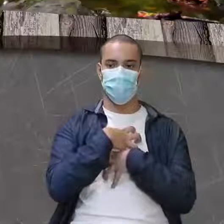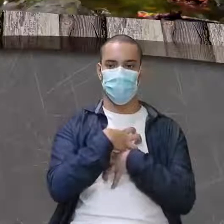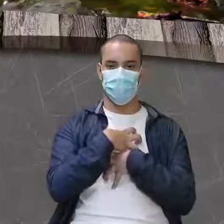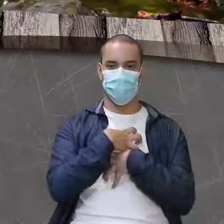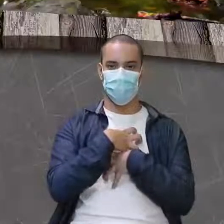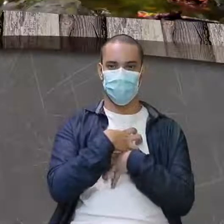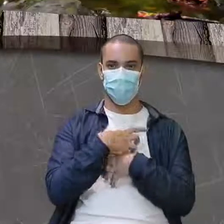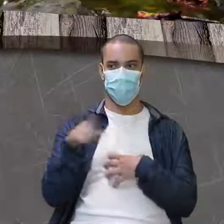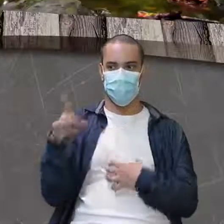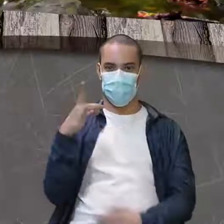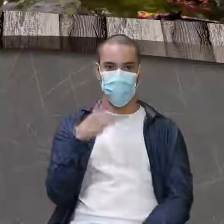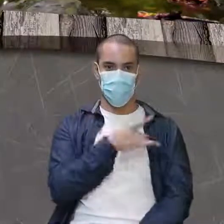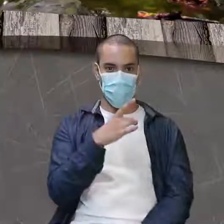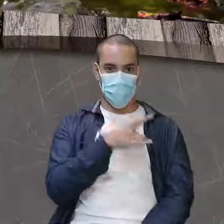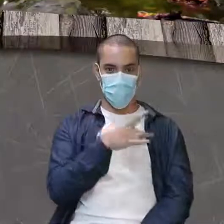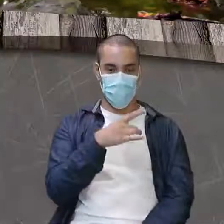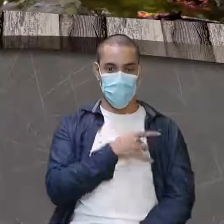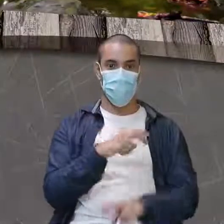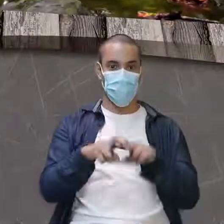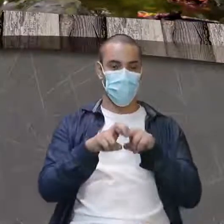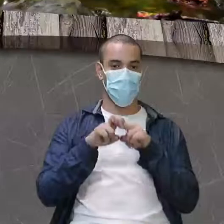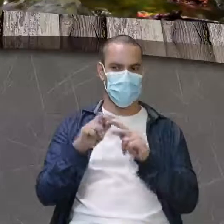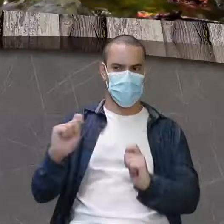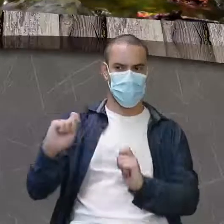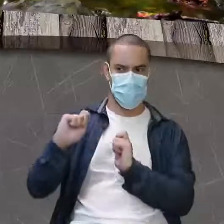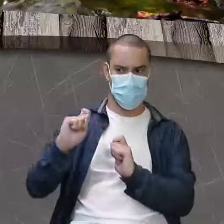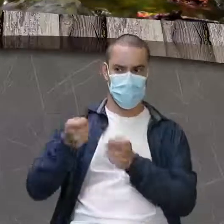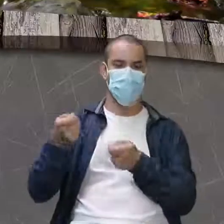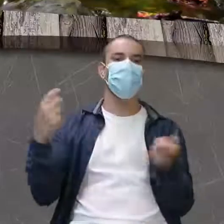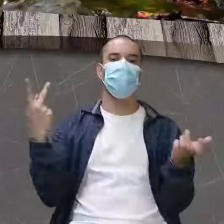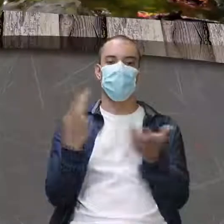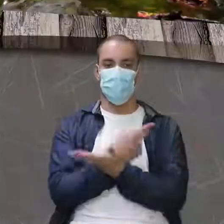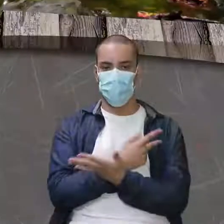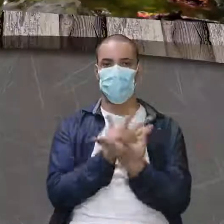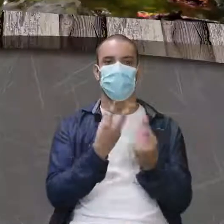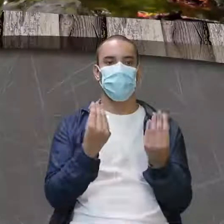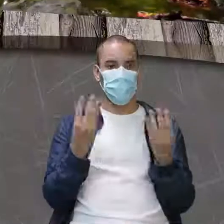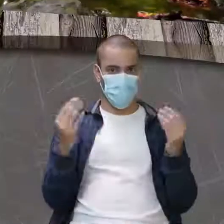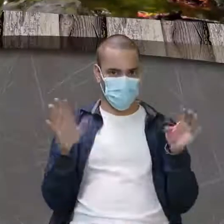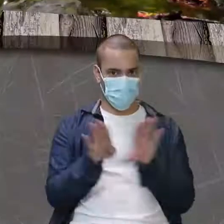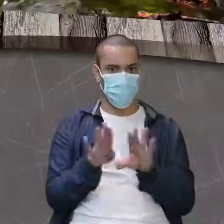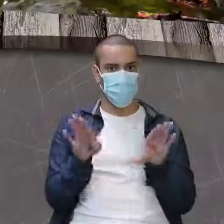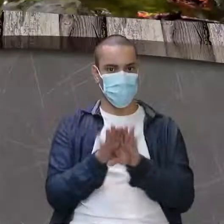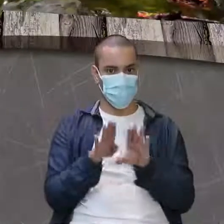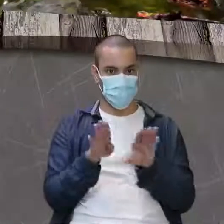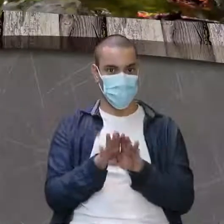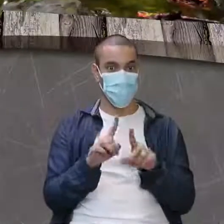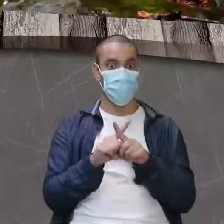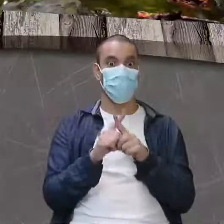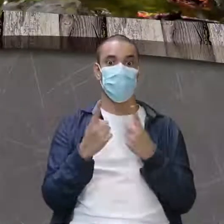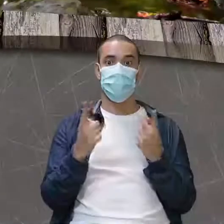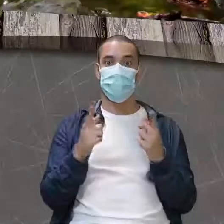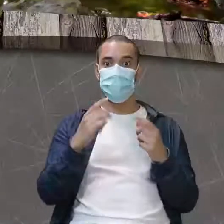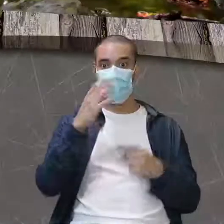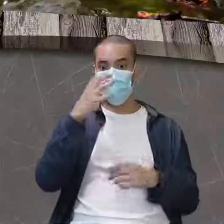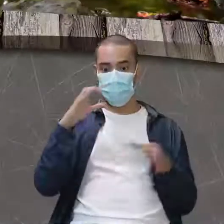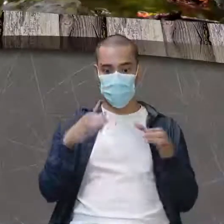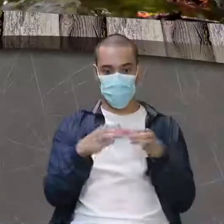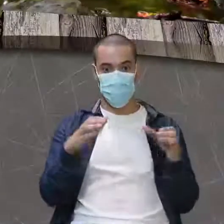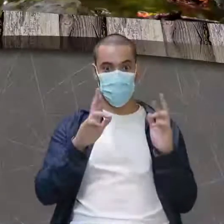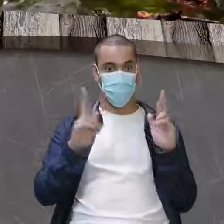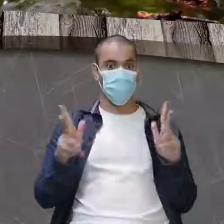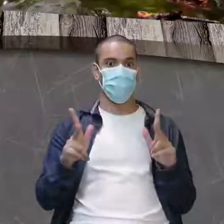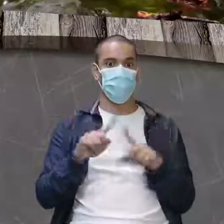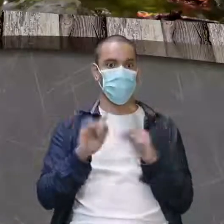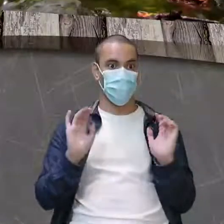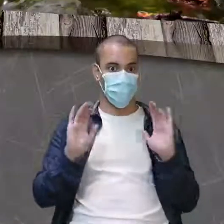está ali, está com medo. Então, essa questão de ameaças também vai acontecer muito no caso de predações aí, dos predadores, mas de espécies diferentes. Mas o foco aqui